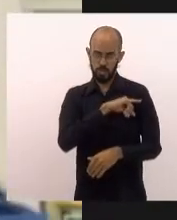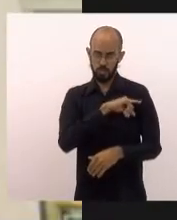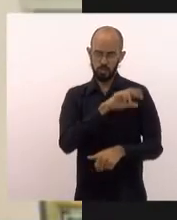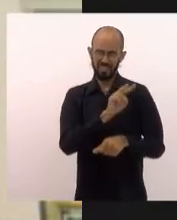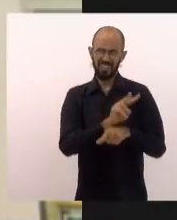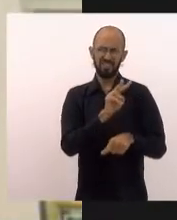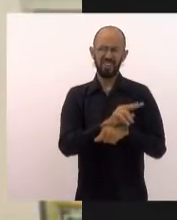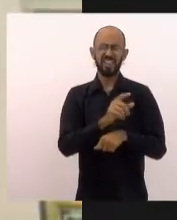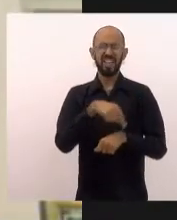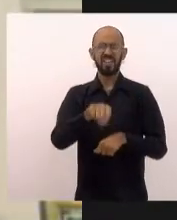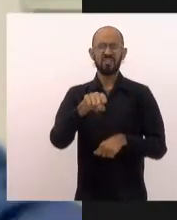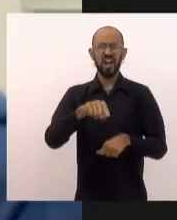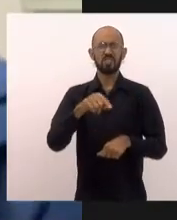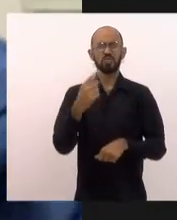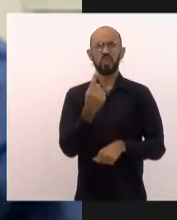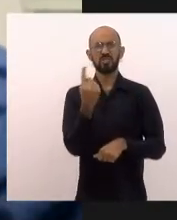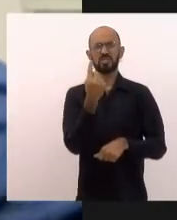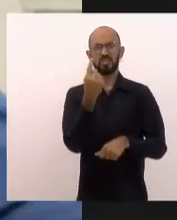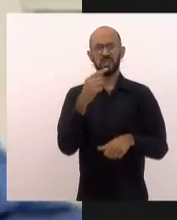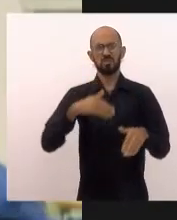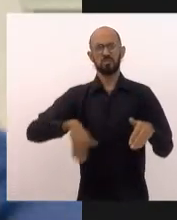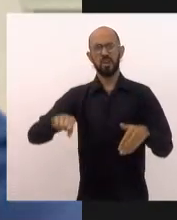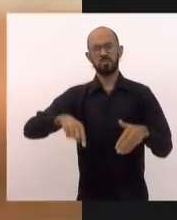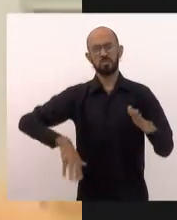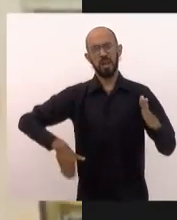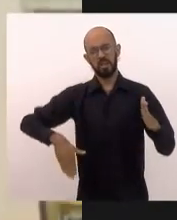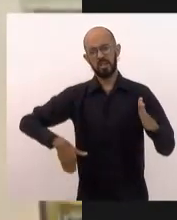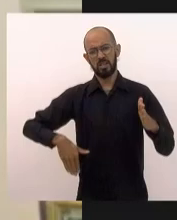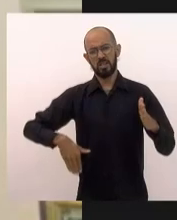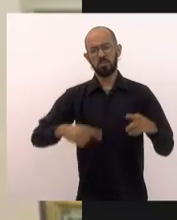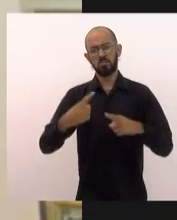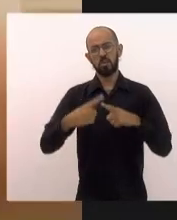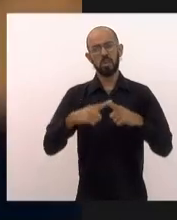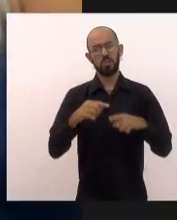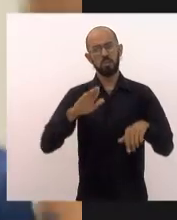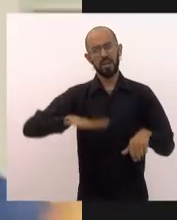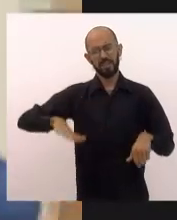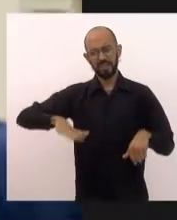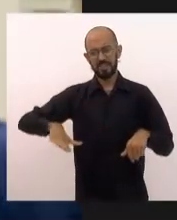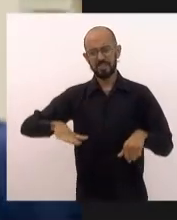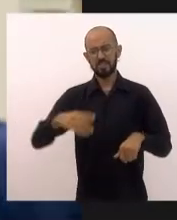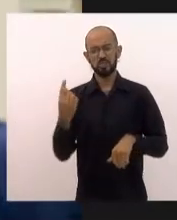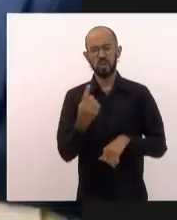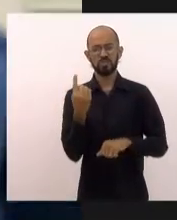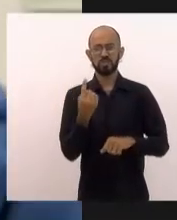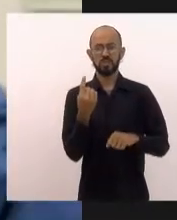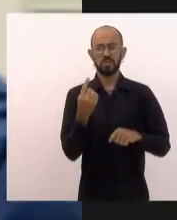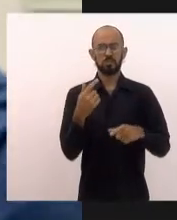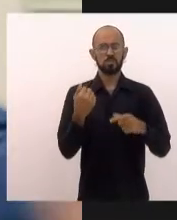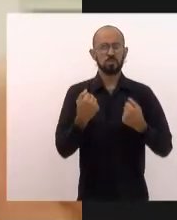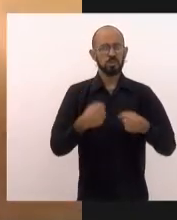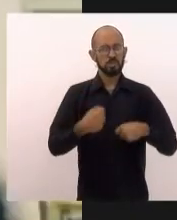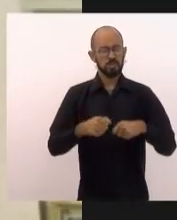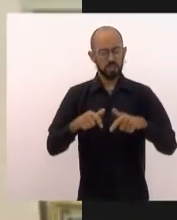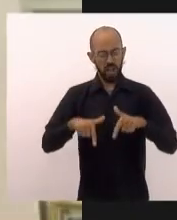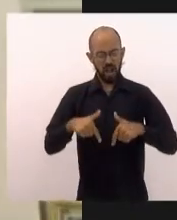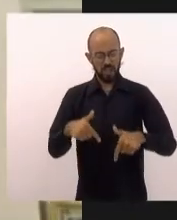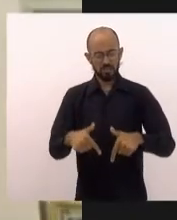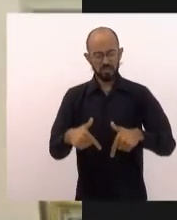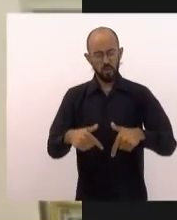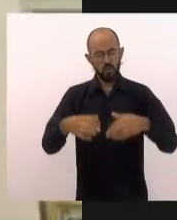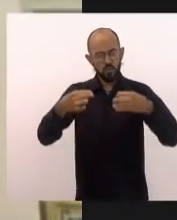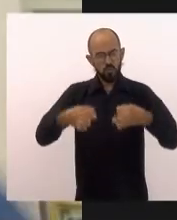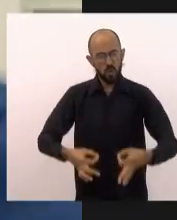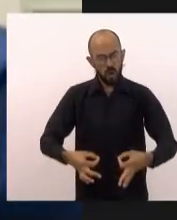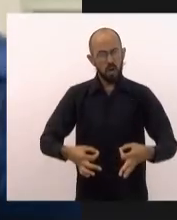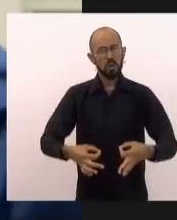praia sozinha. Uma criança na praia sozinha deveria ser objeto de ação contundente do Conselho